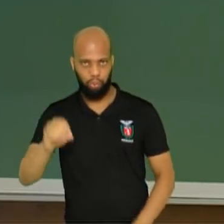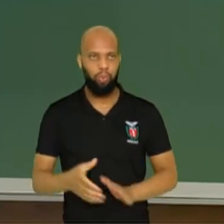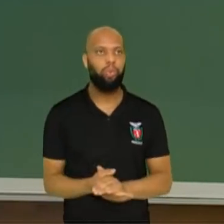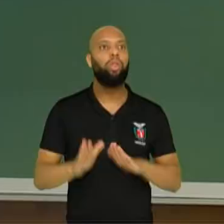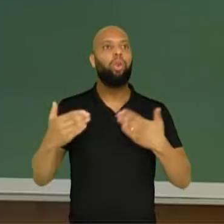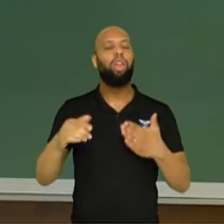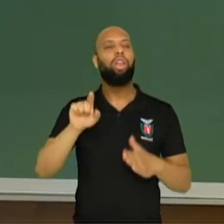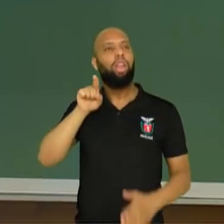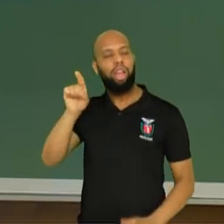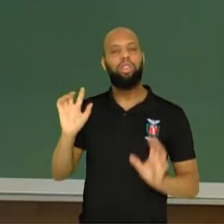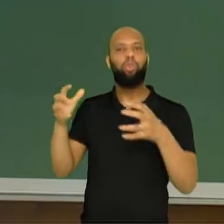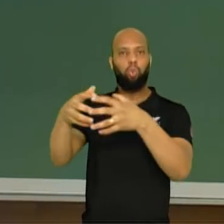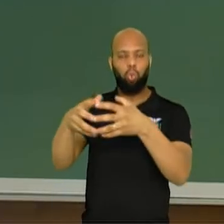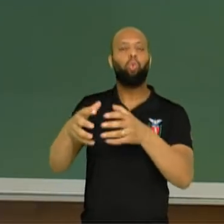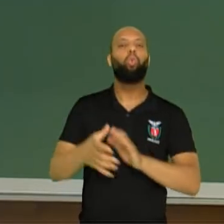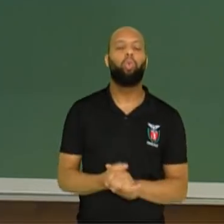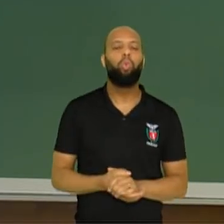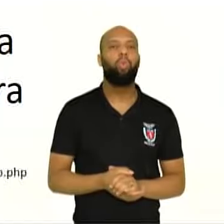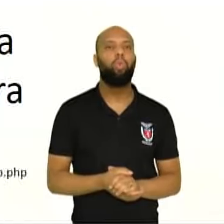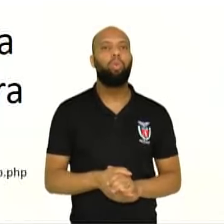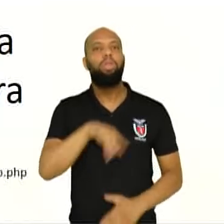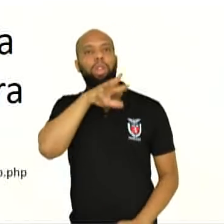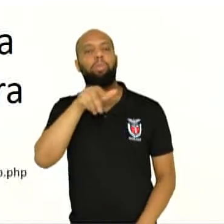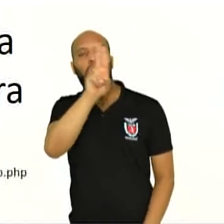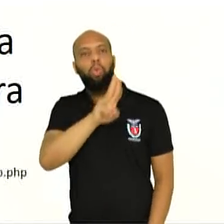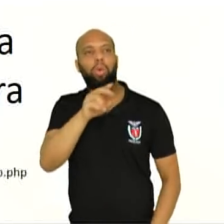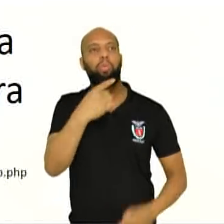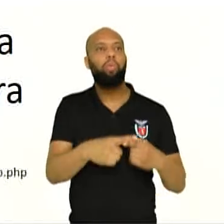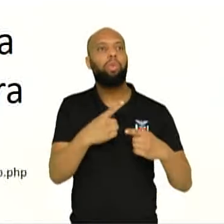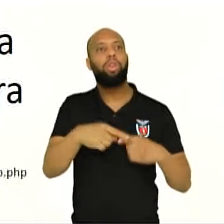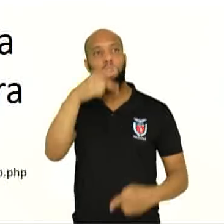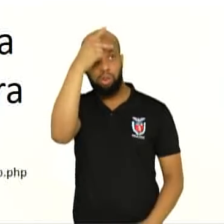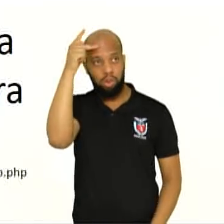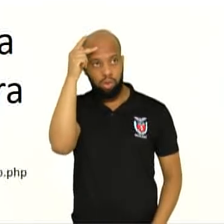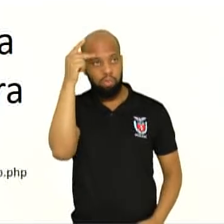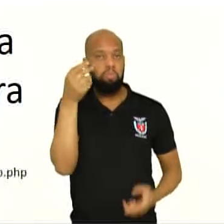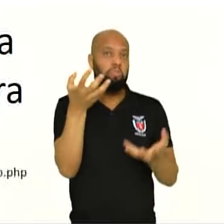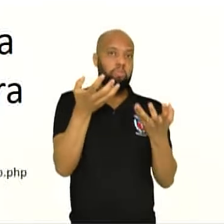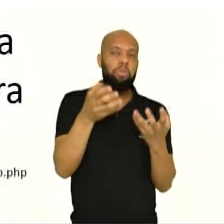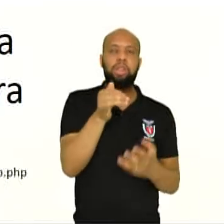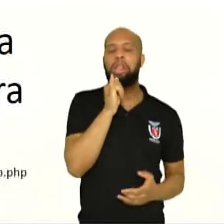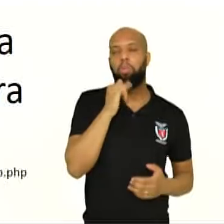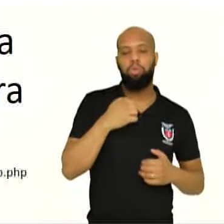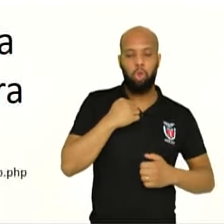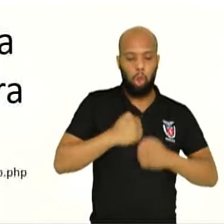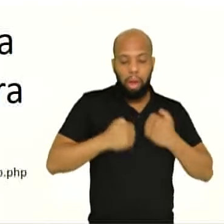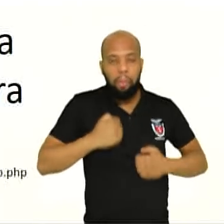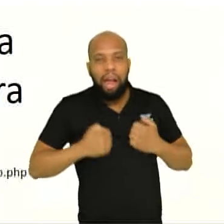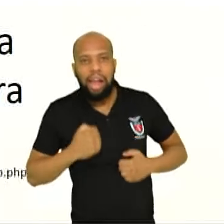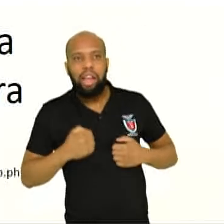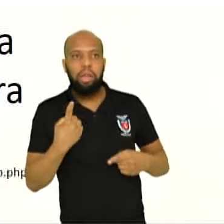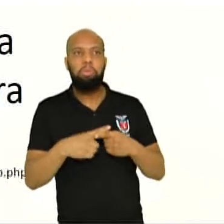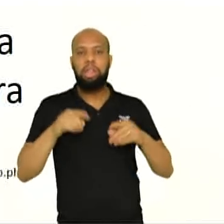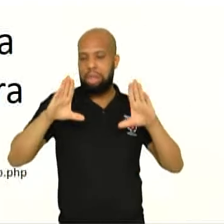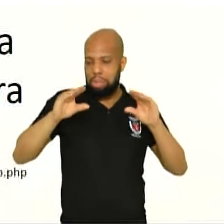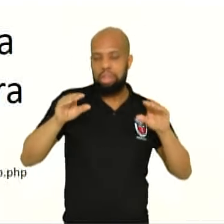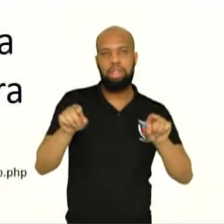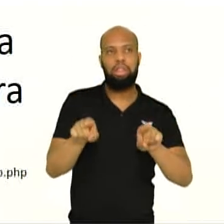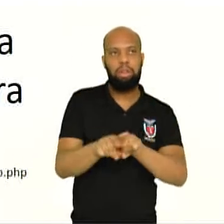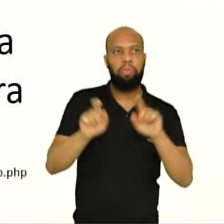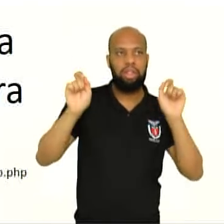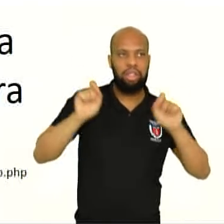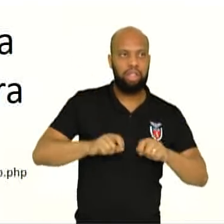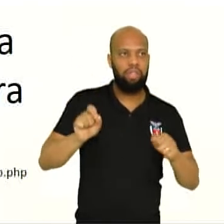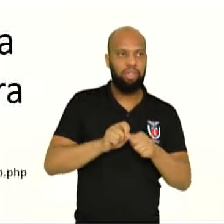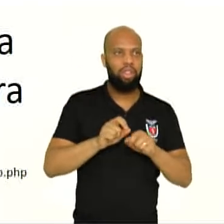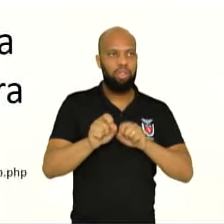As esponjas, elas eram muito utilizadas antigamente pelas pessoas para tomar banho, porque elas eram macias e aí dava para